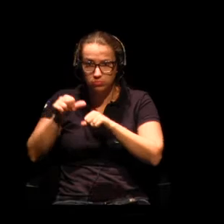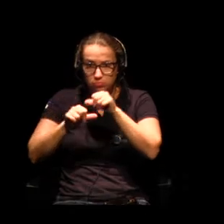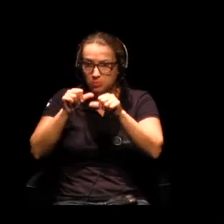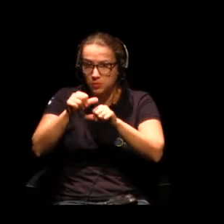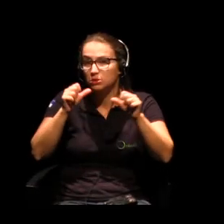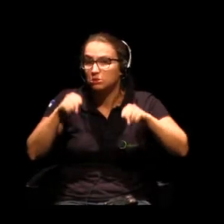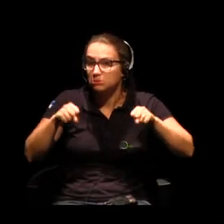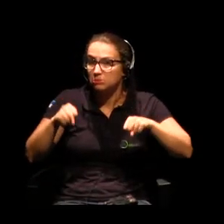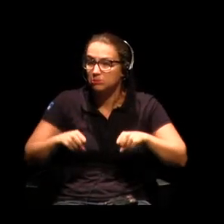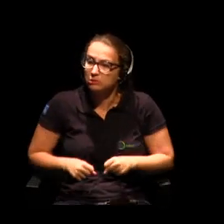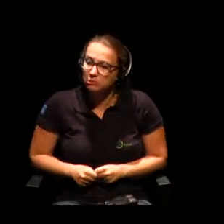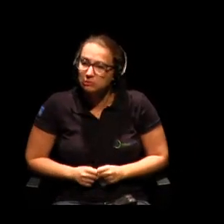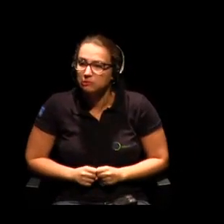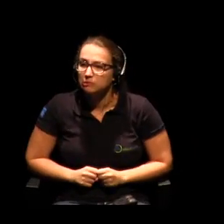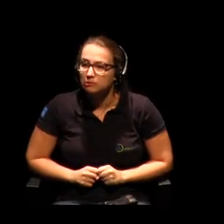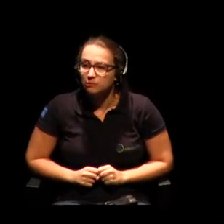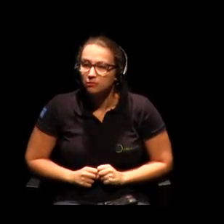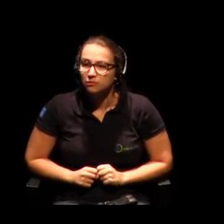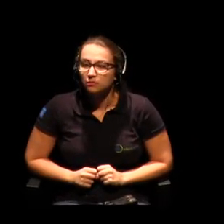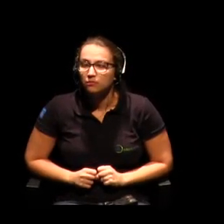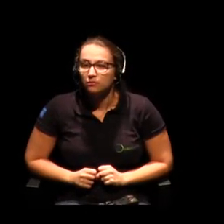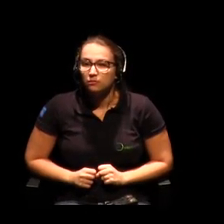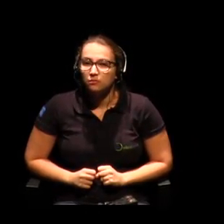em todo o país. E